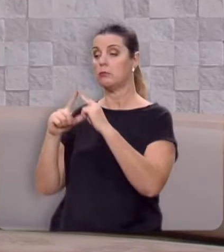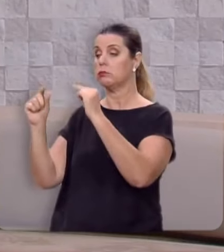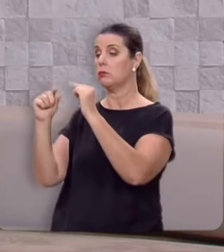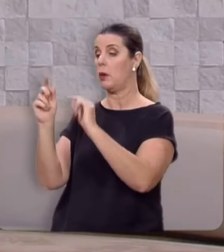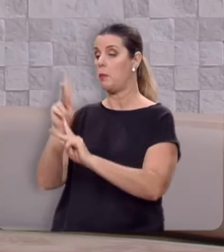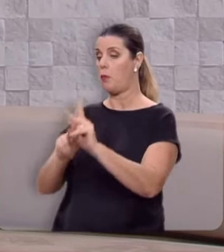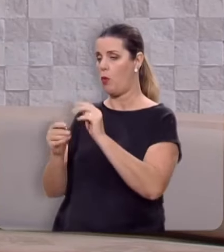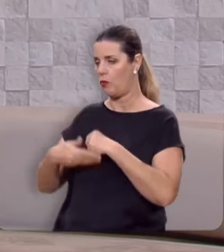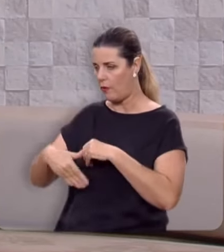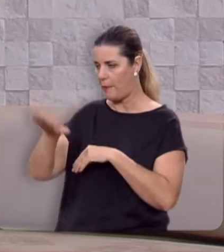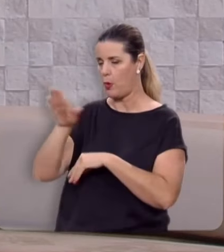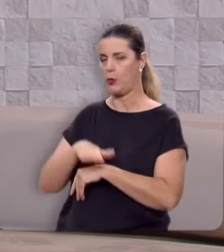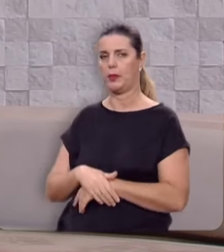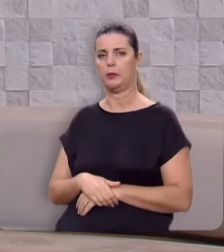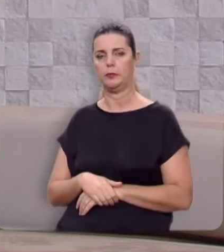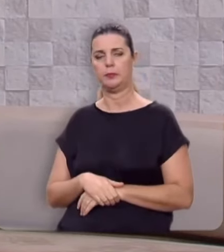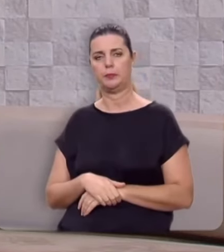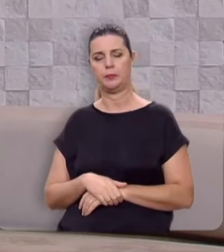as multidões.